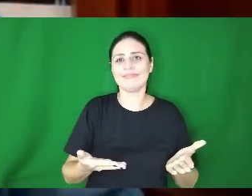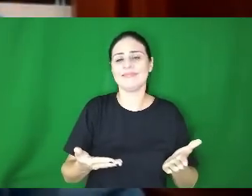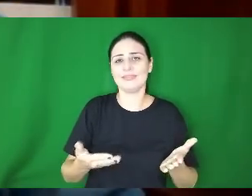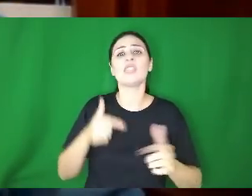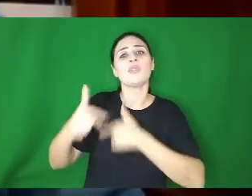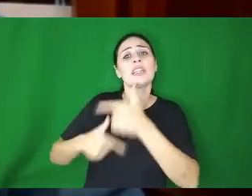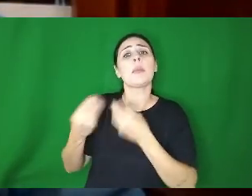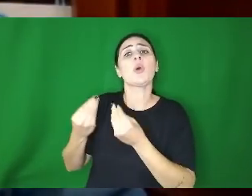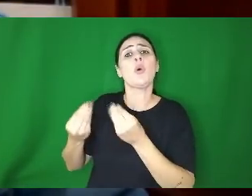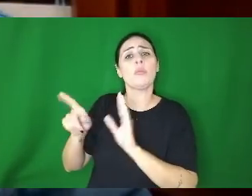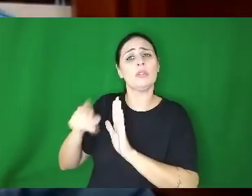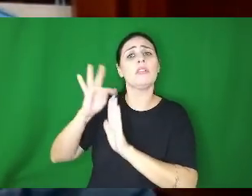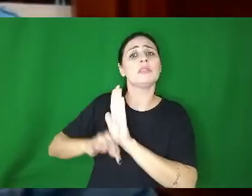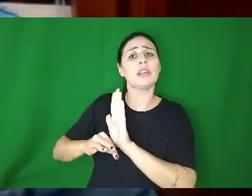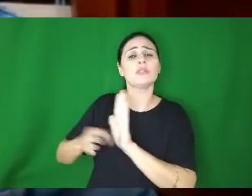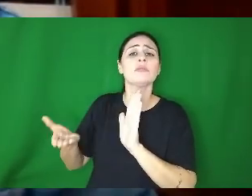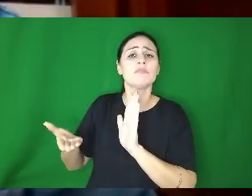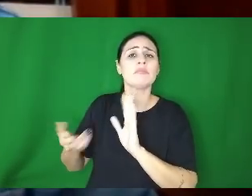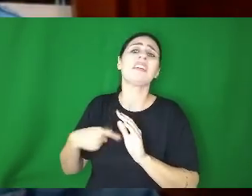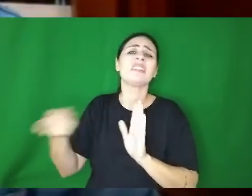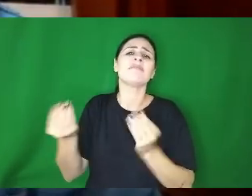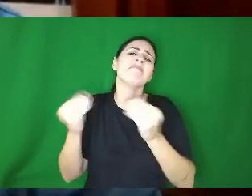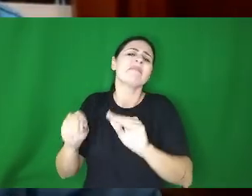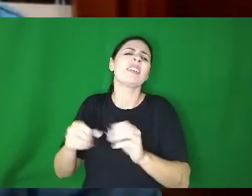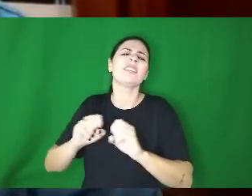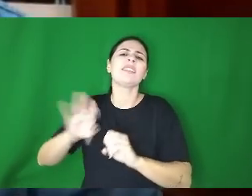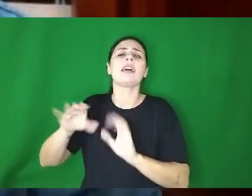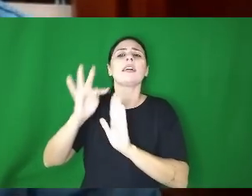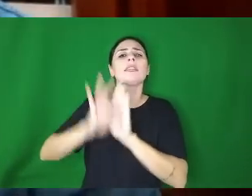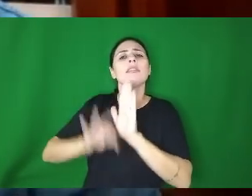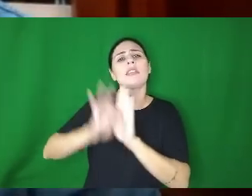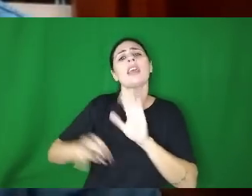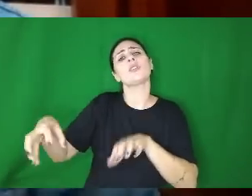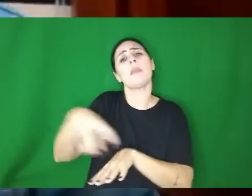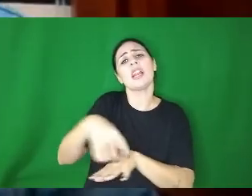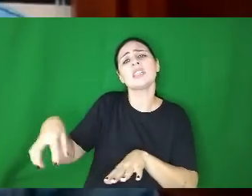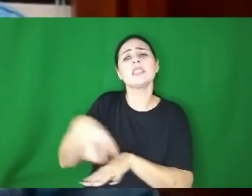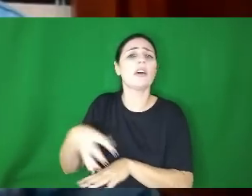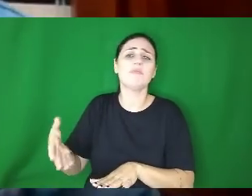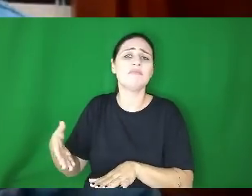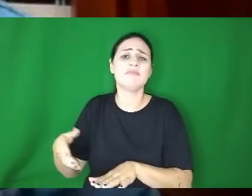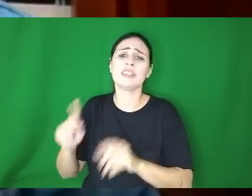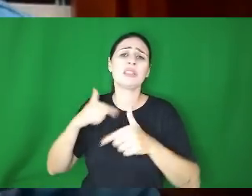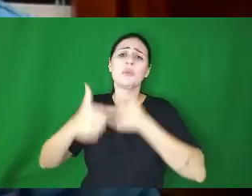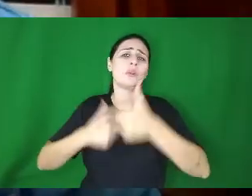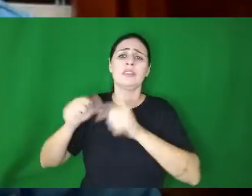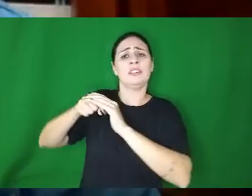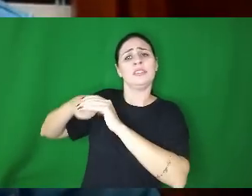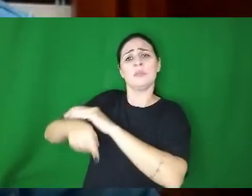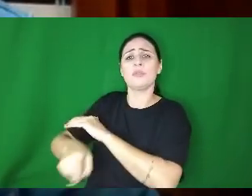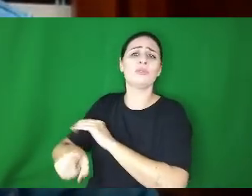determinado momento, entre você trabalhar a interpretação de texto e você trabalhar o conceito específico